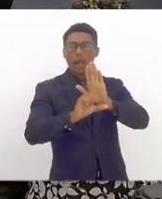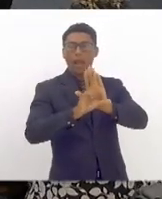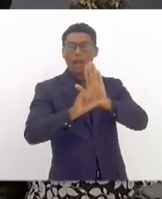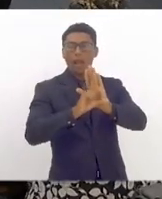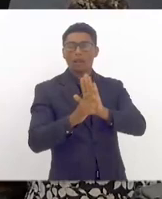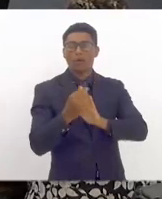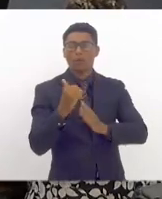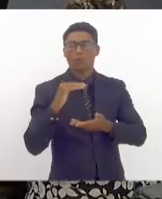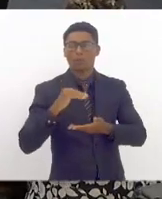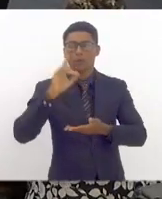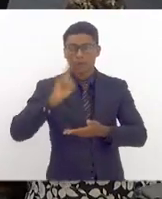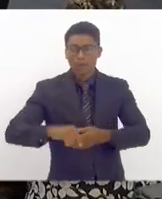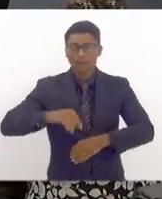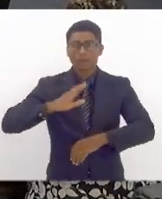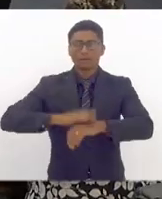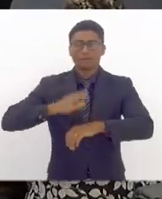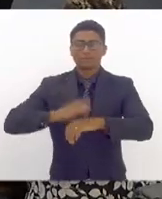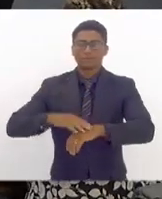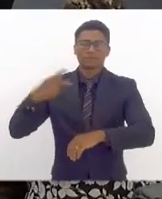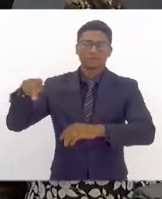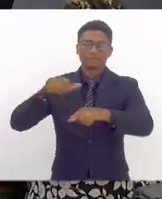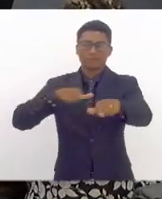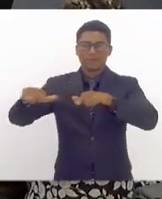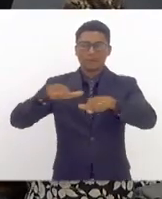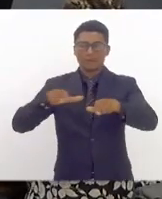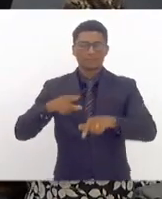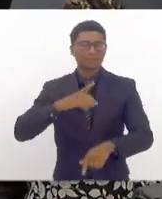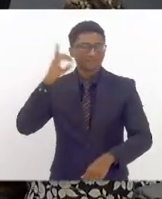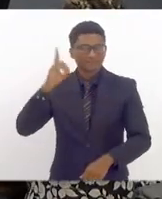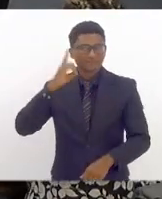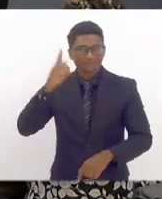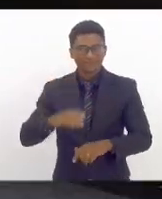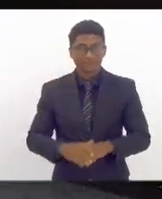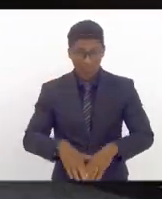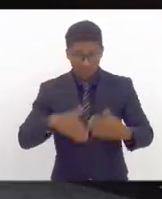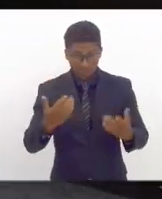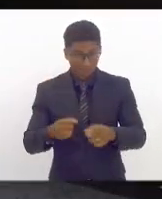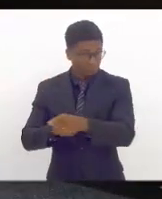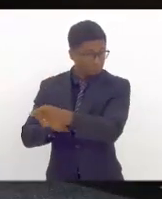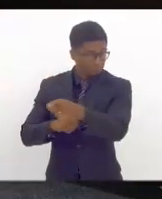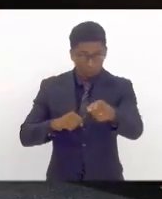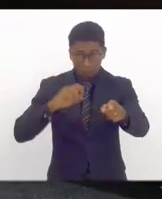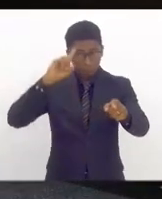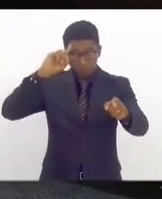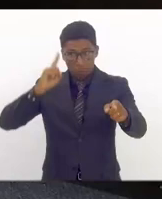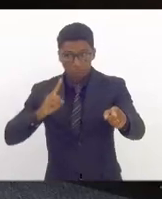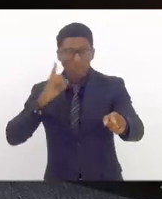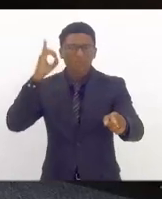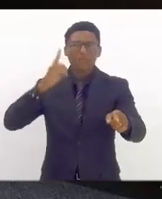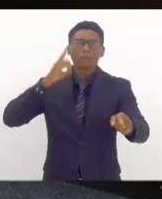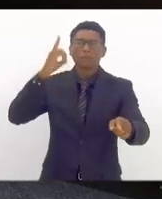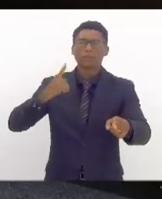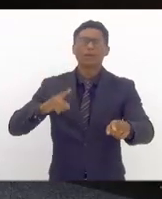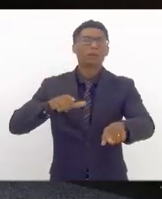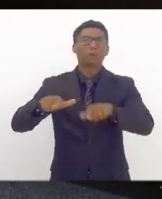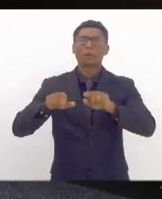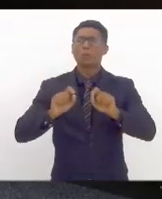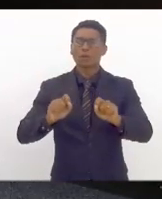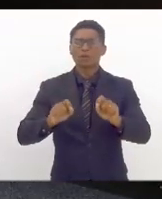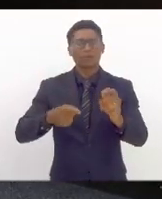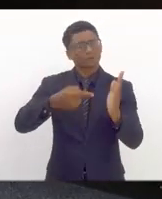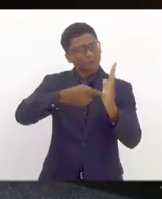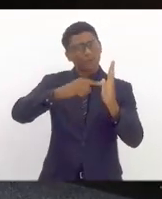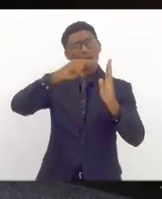o trabalho legislativo desses desses guerreiros aqui então para quem não sabe muito bem que Deputado faz lê a cartilha